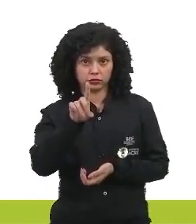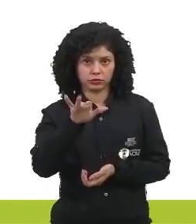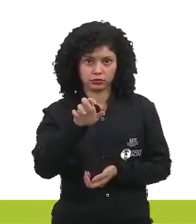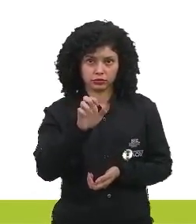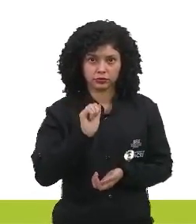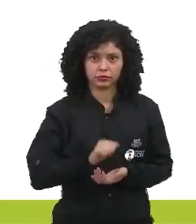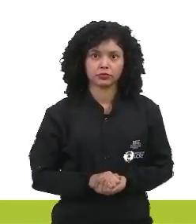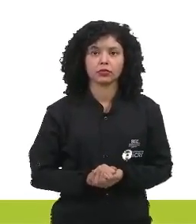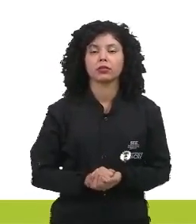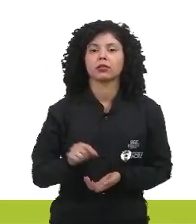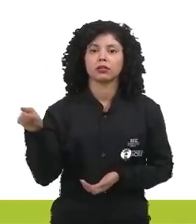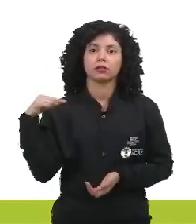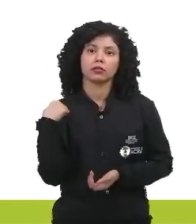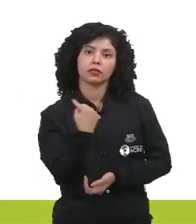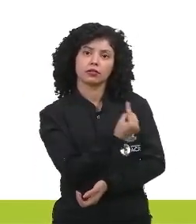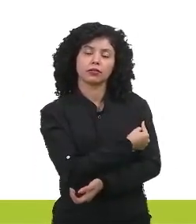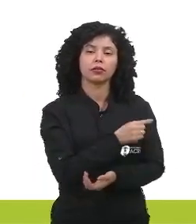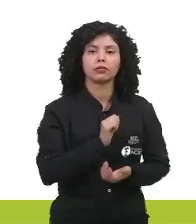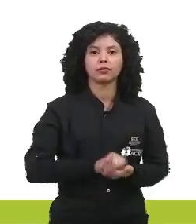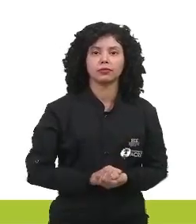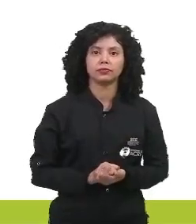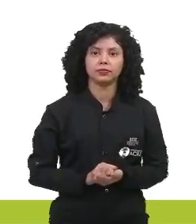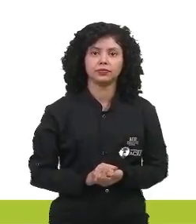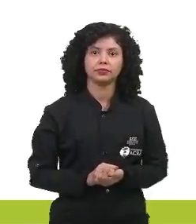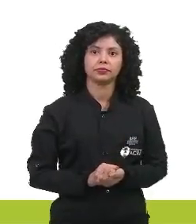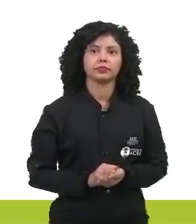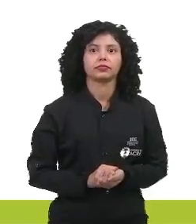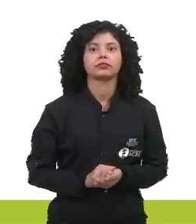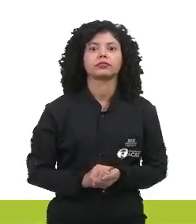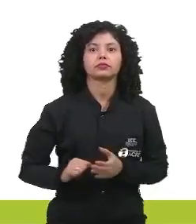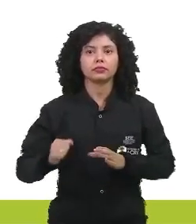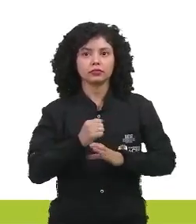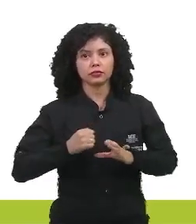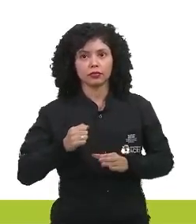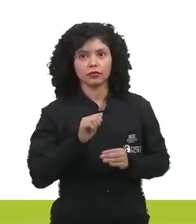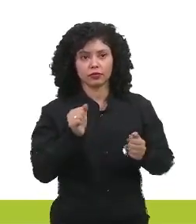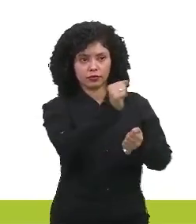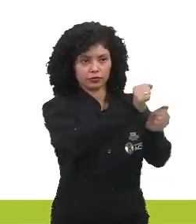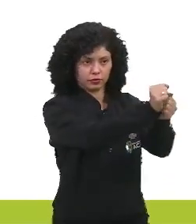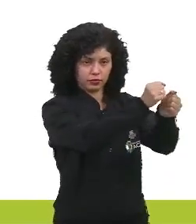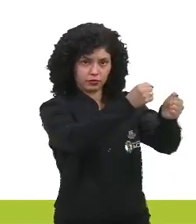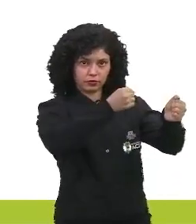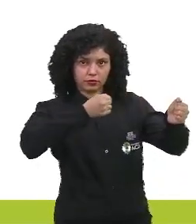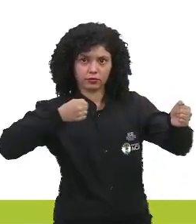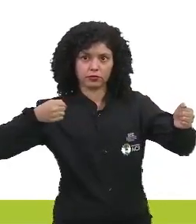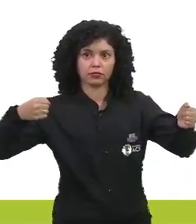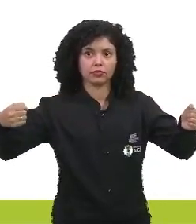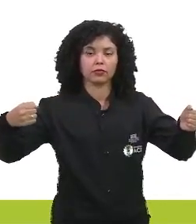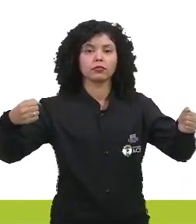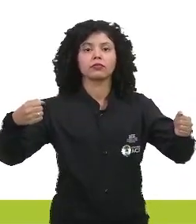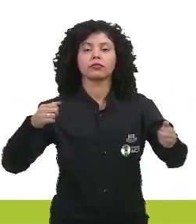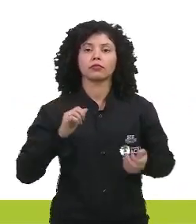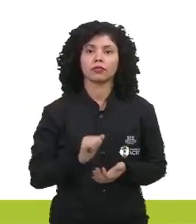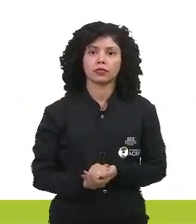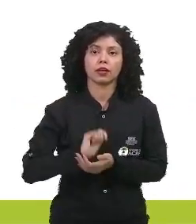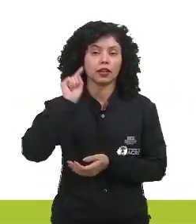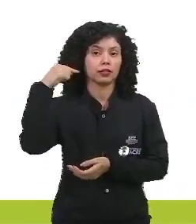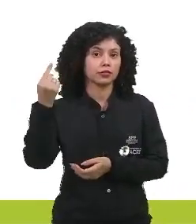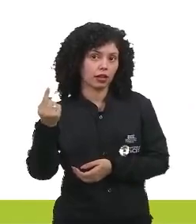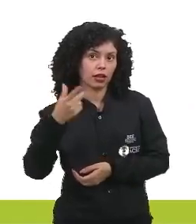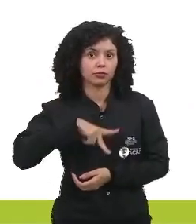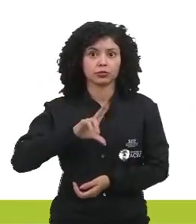nós temos aqui, para nós, que nós colocamos aquele utensílio lá de cozinha, que é a geladeira, eles chamam geladeira de